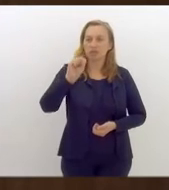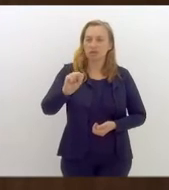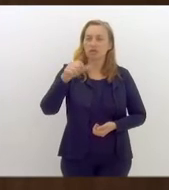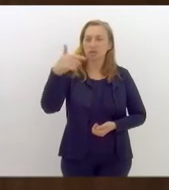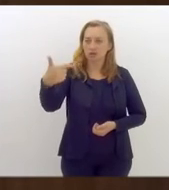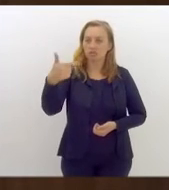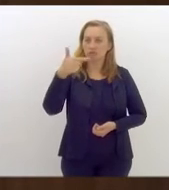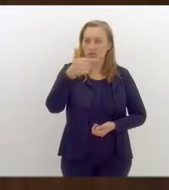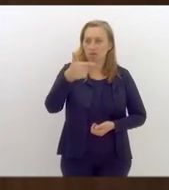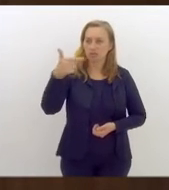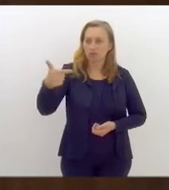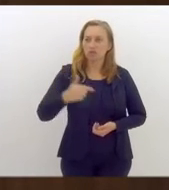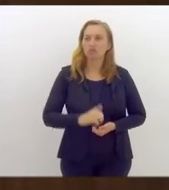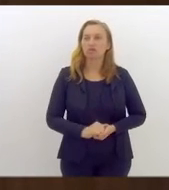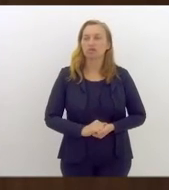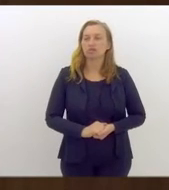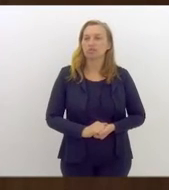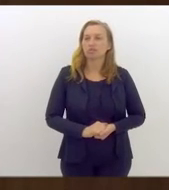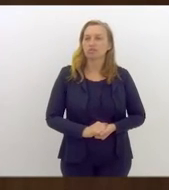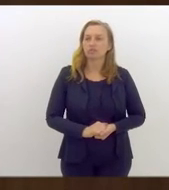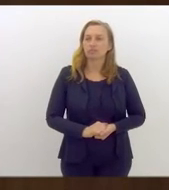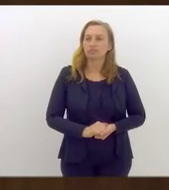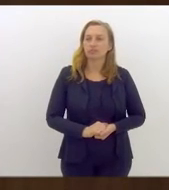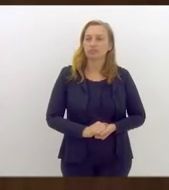1382 de 2022,